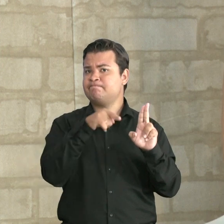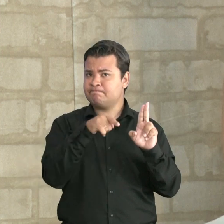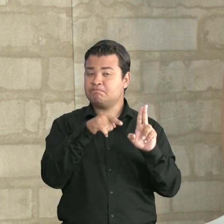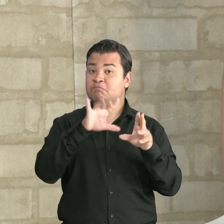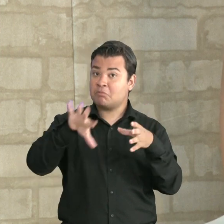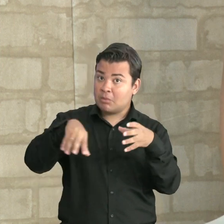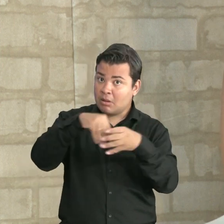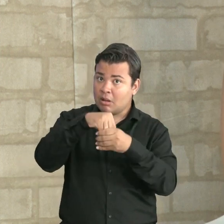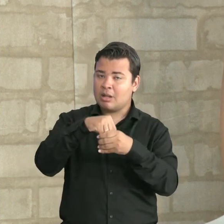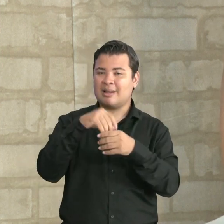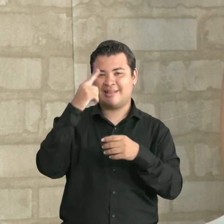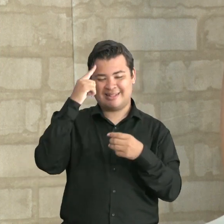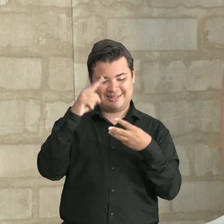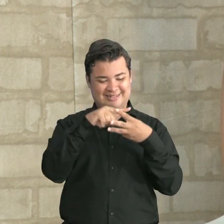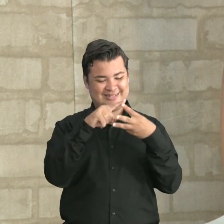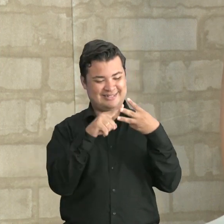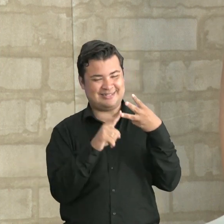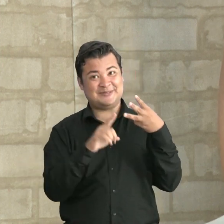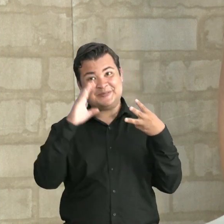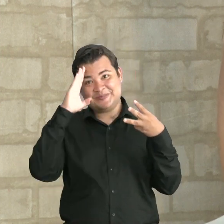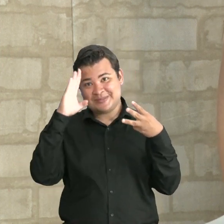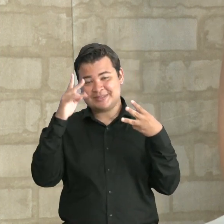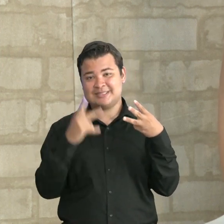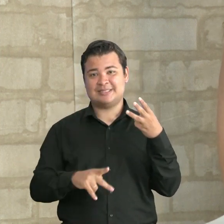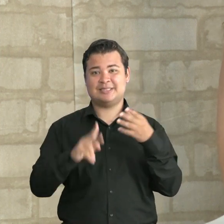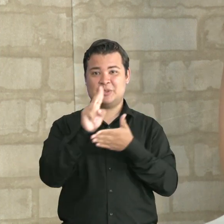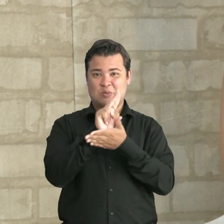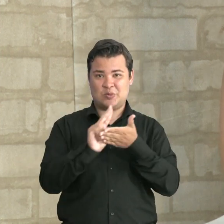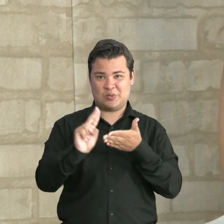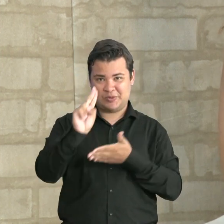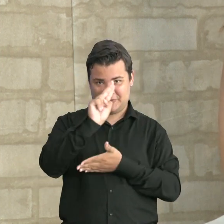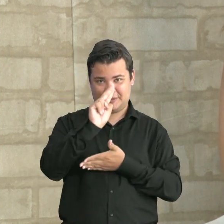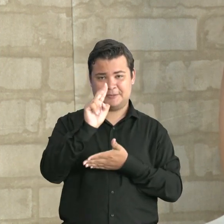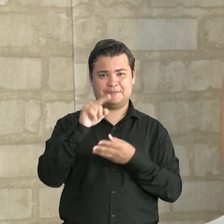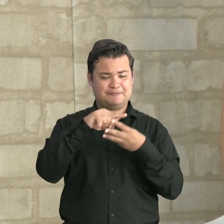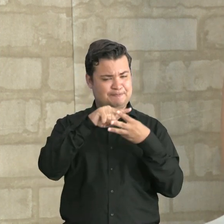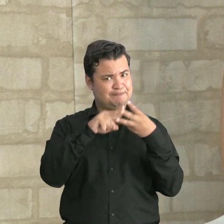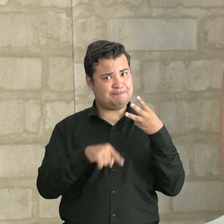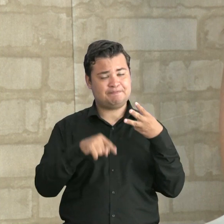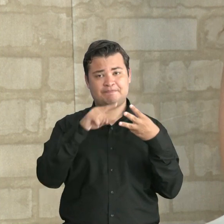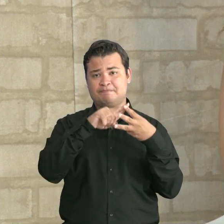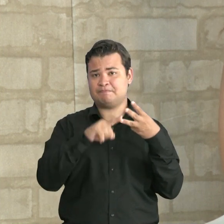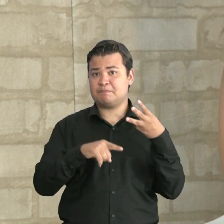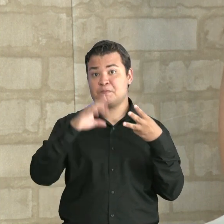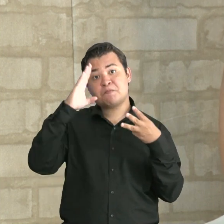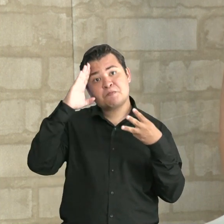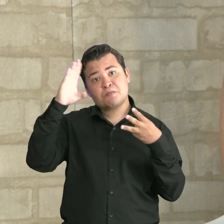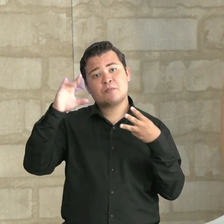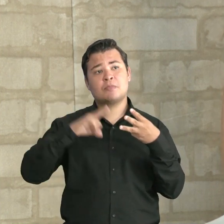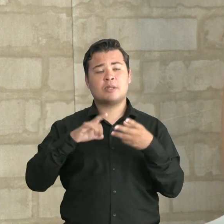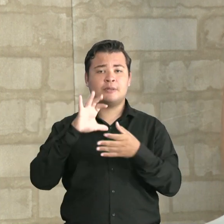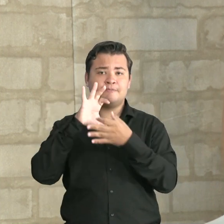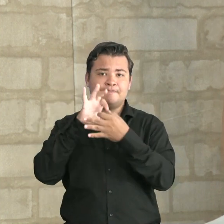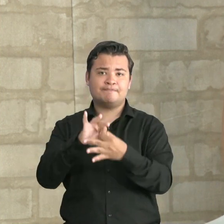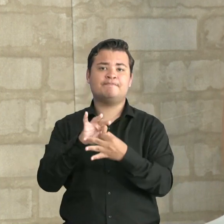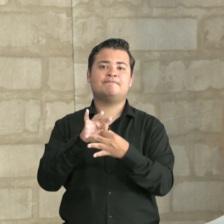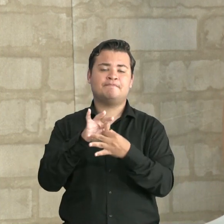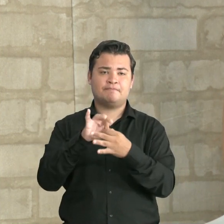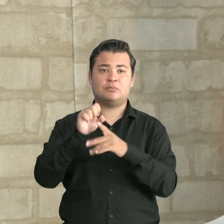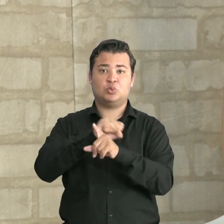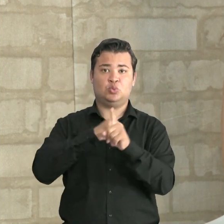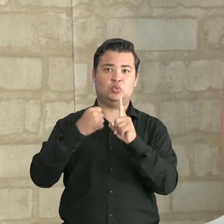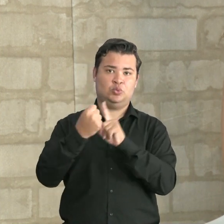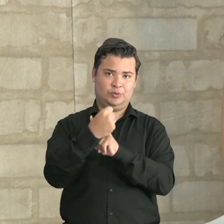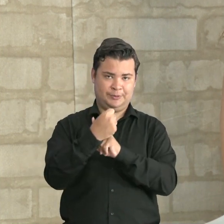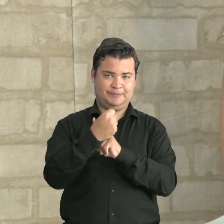parte desse tripé, como dizem, né, que tem essa maior interlocução, maior relação com a